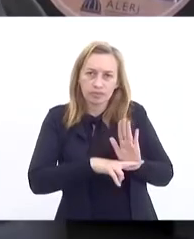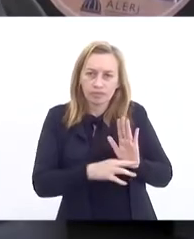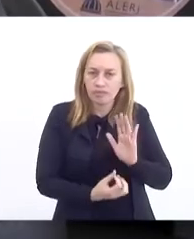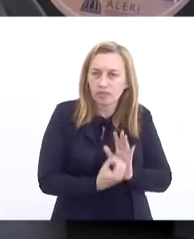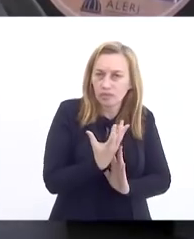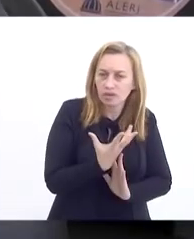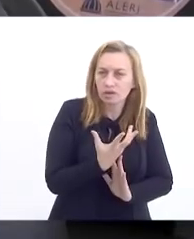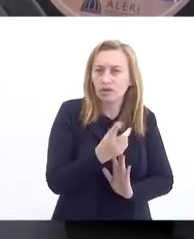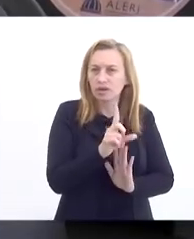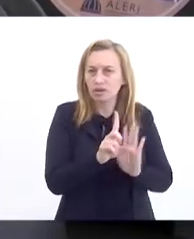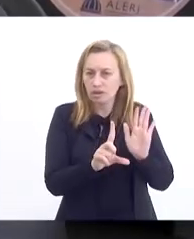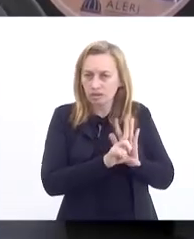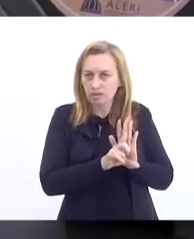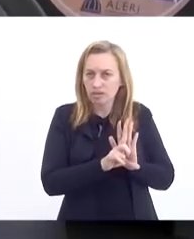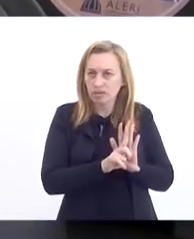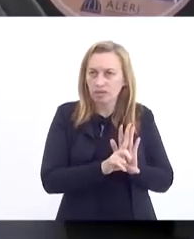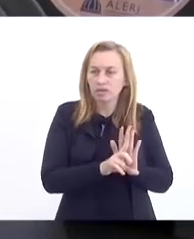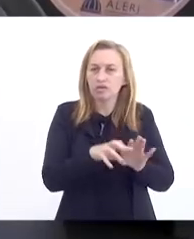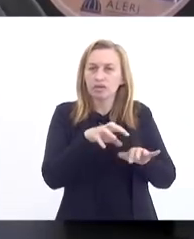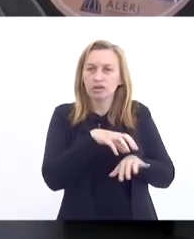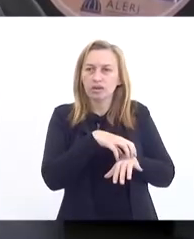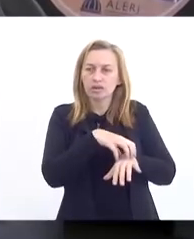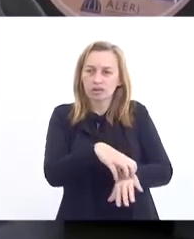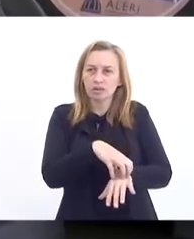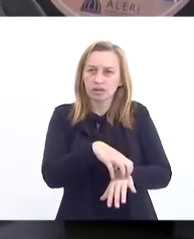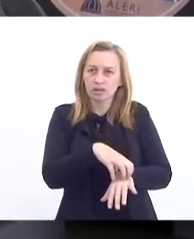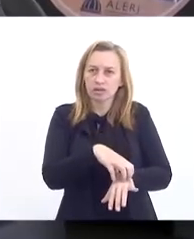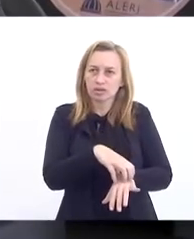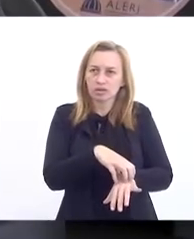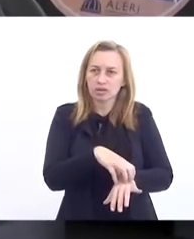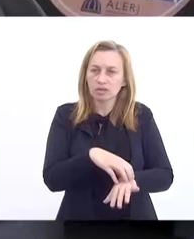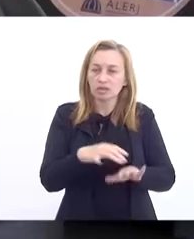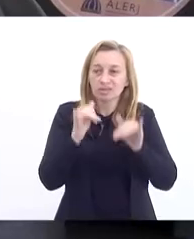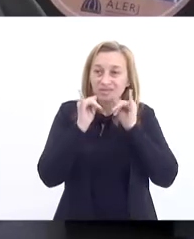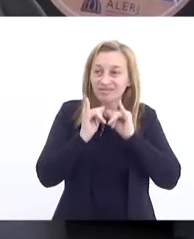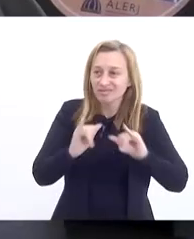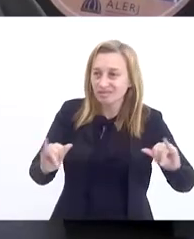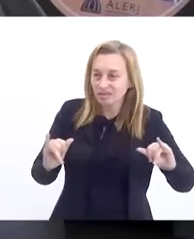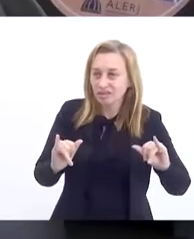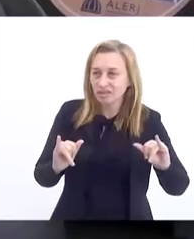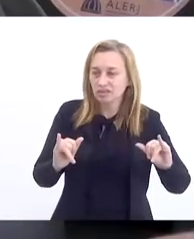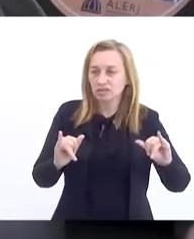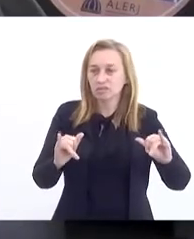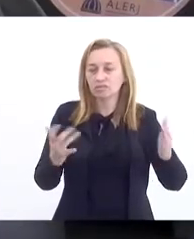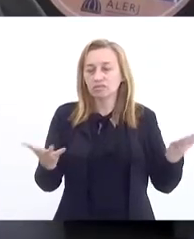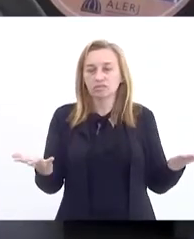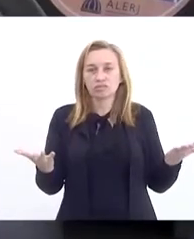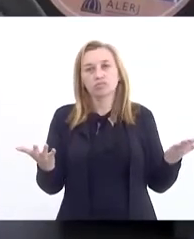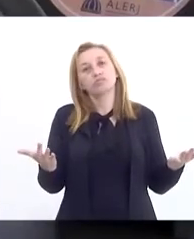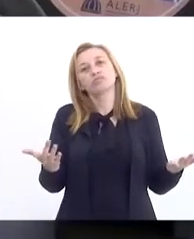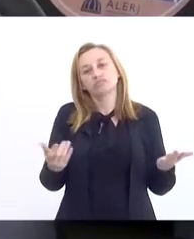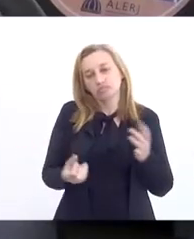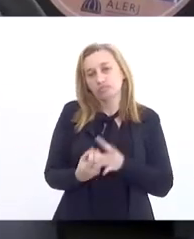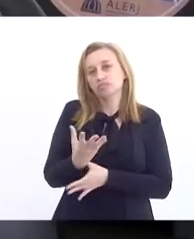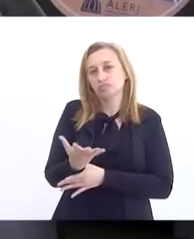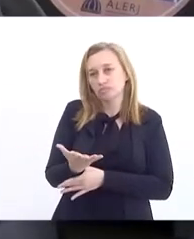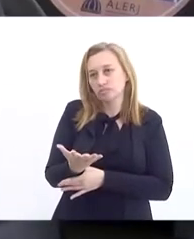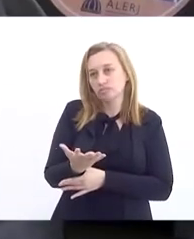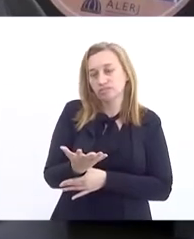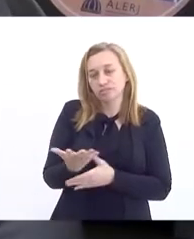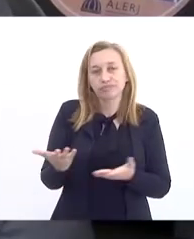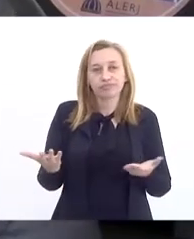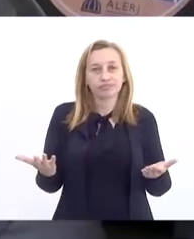para interior de ônibus ser outdoor de propaganda institucional, a gente vai criar um precedente gravíssimo.